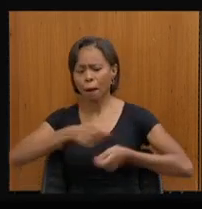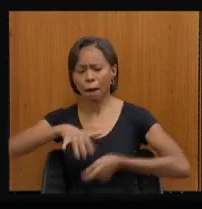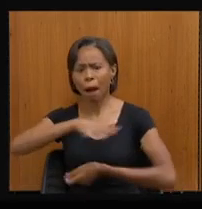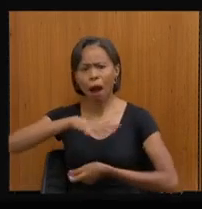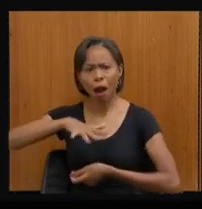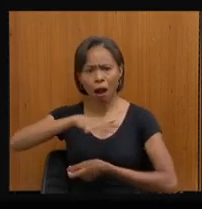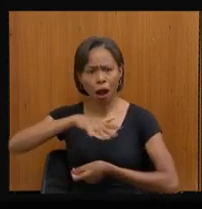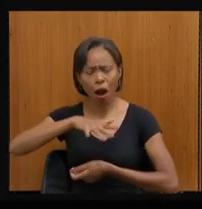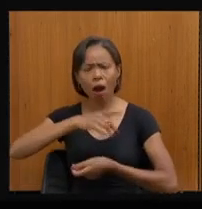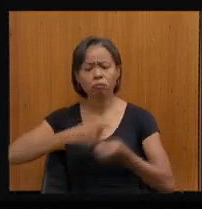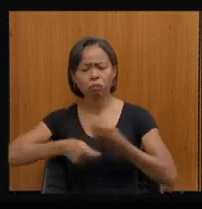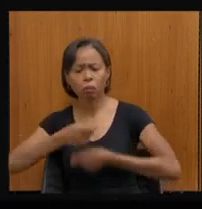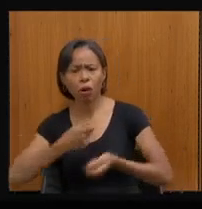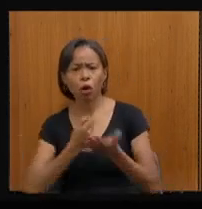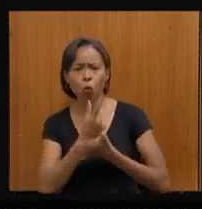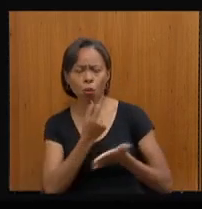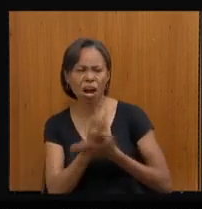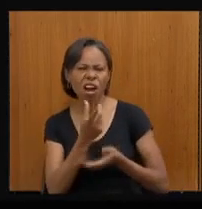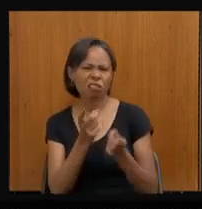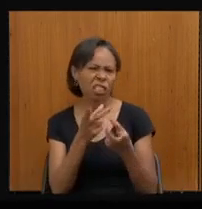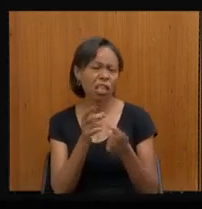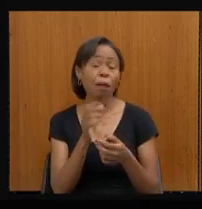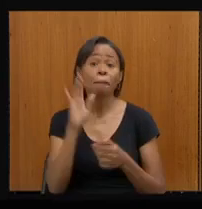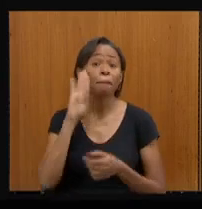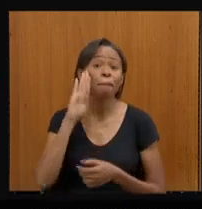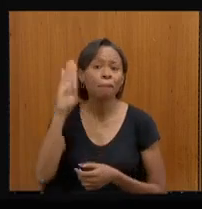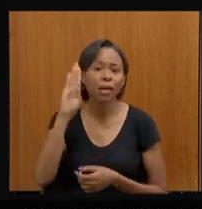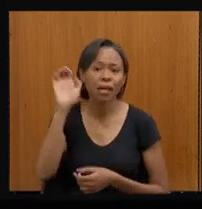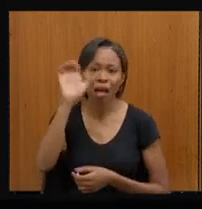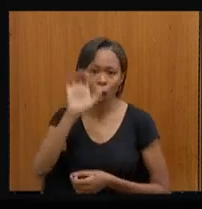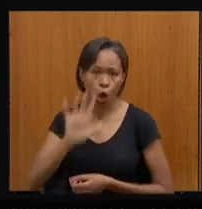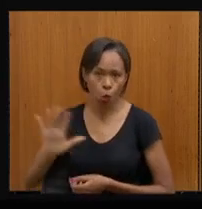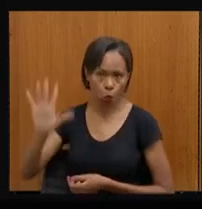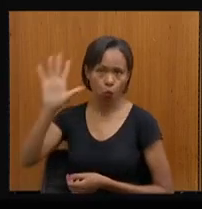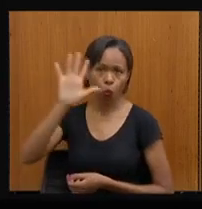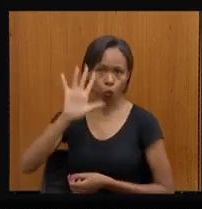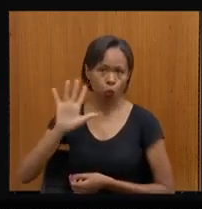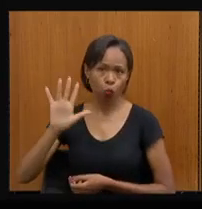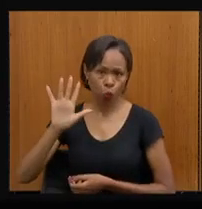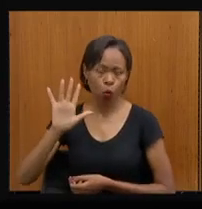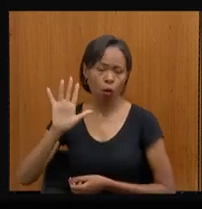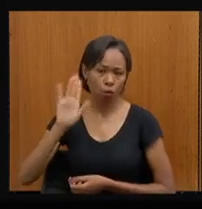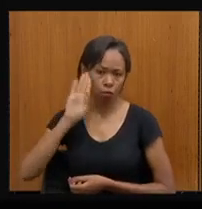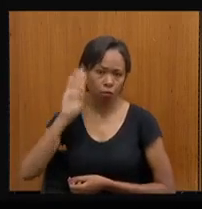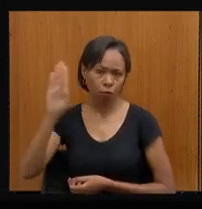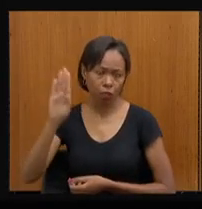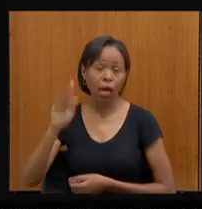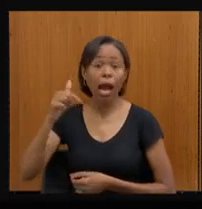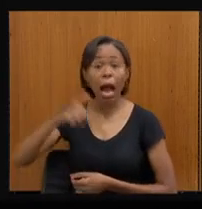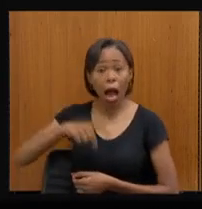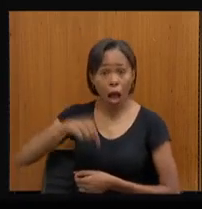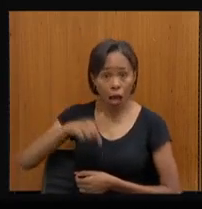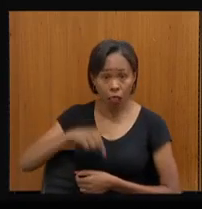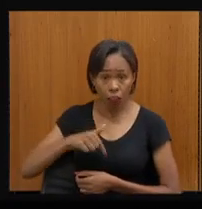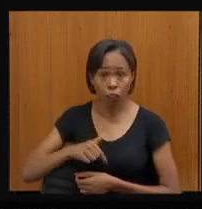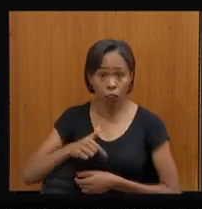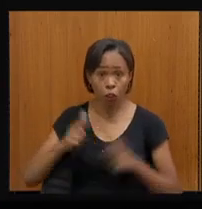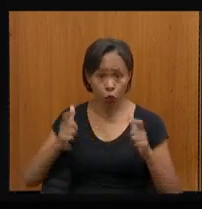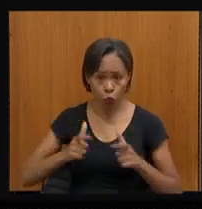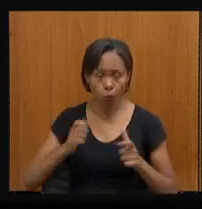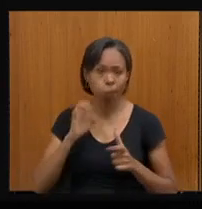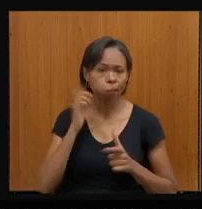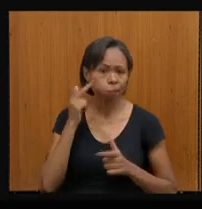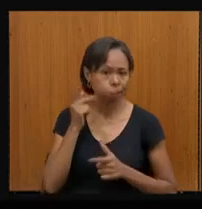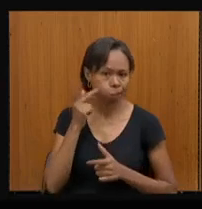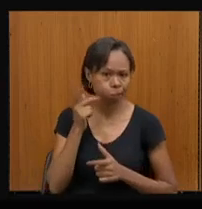principalmente principalmente da Europa em desde aqui vai como vai listas aqui no canal mas o que nós digitando